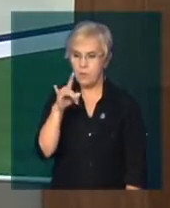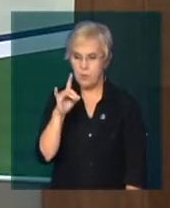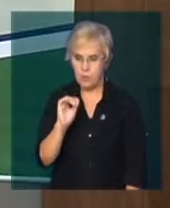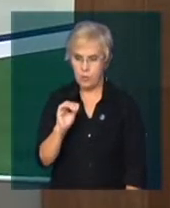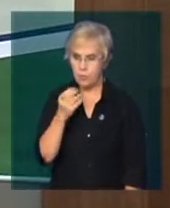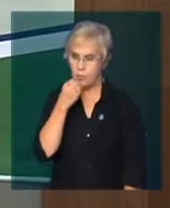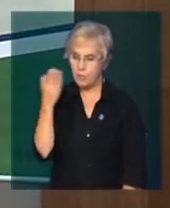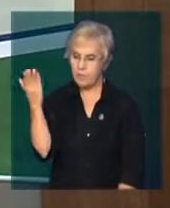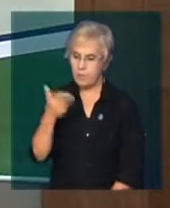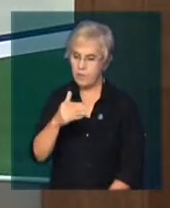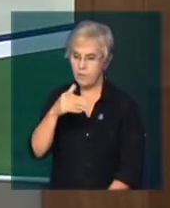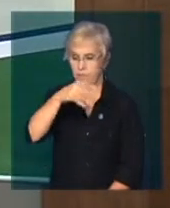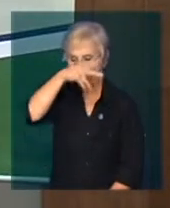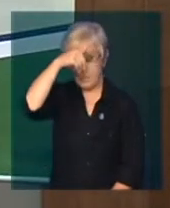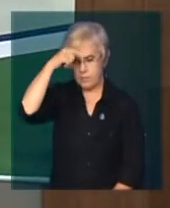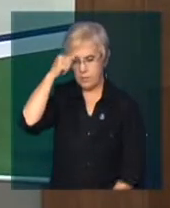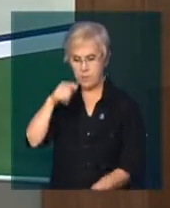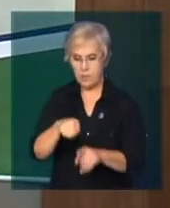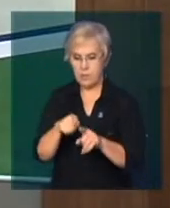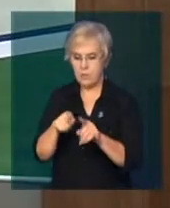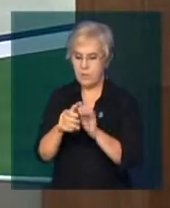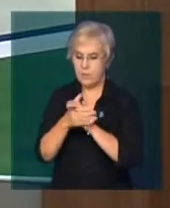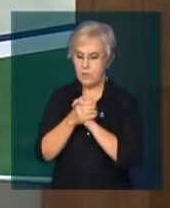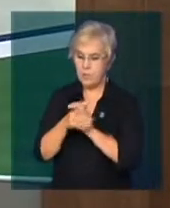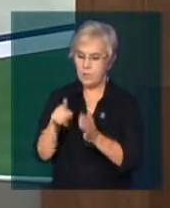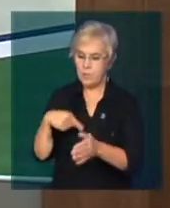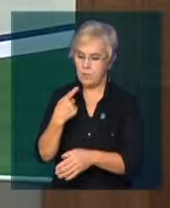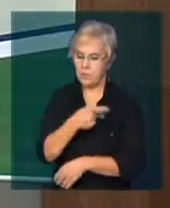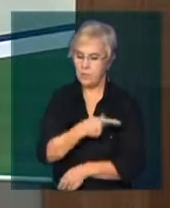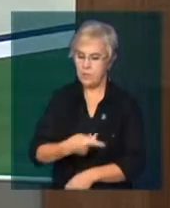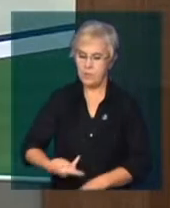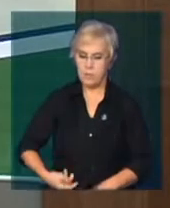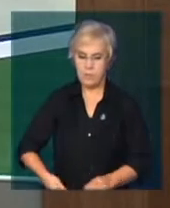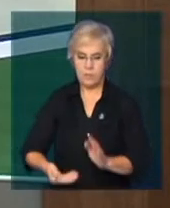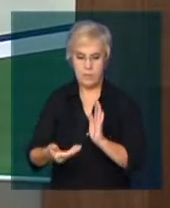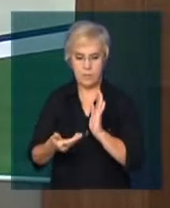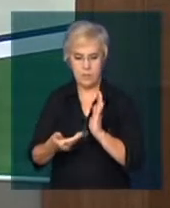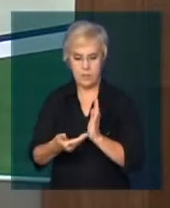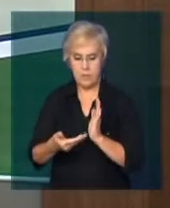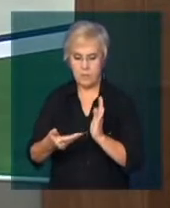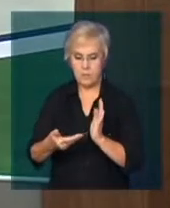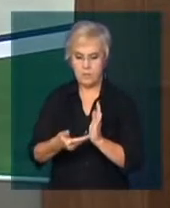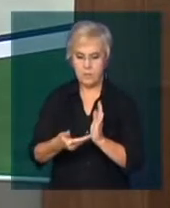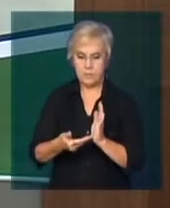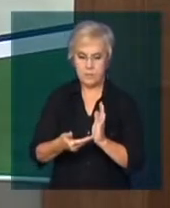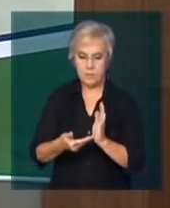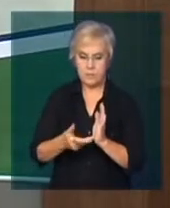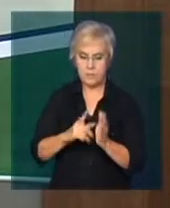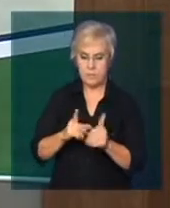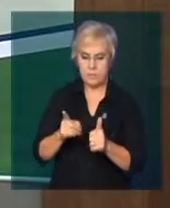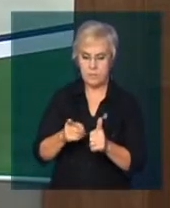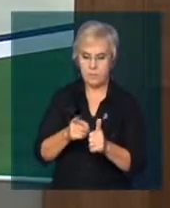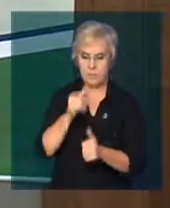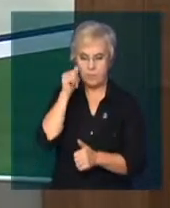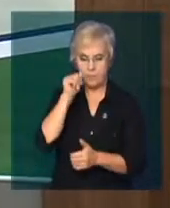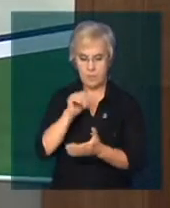Mato Grosso. E, finalmente, cumprimentar aqui ao nosso presidente da Câmara dos Deputados, e a primeira-dama Cláudia Cruz. Muito bem-vinda a Mato